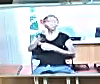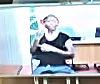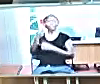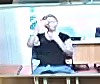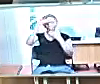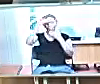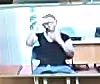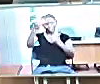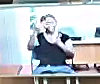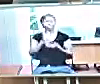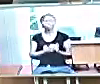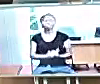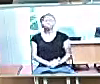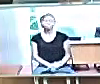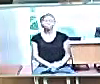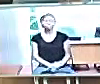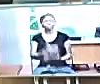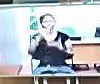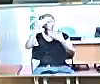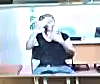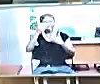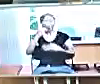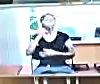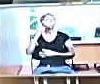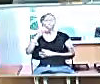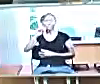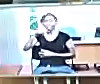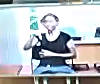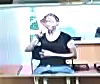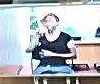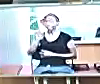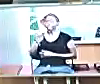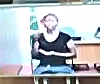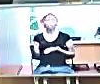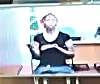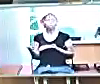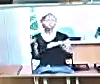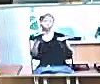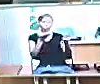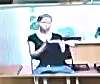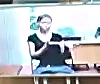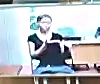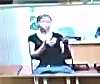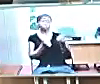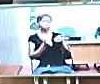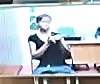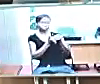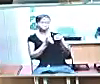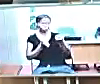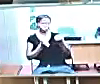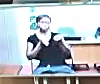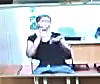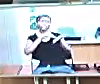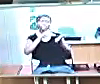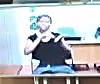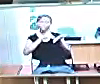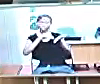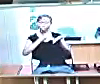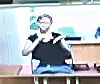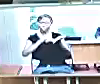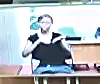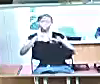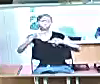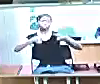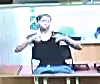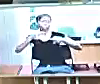muito obrigado deputado andré passa a falar agora ao nosso subsecretário da subsecretaria de gestão de apoio às